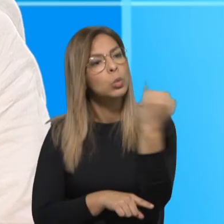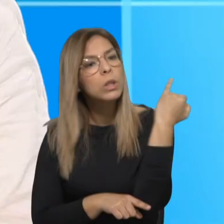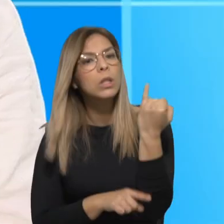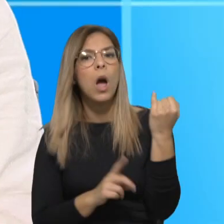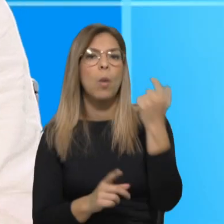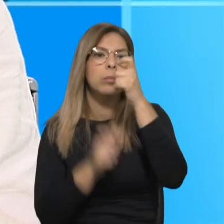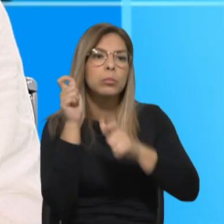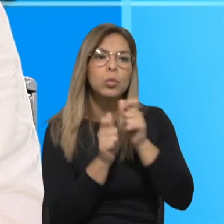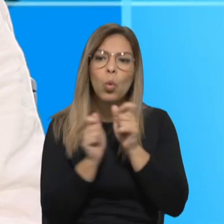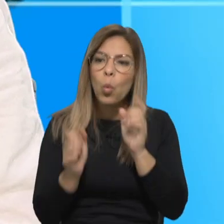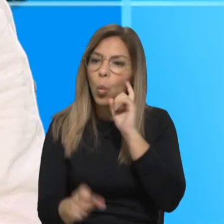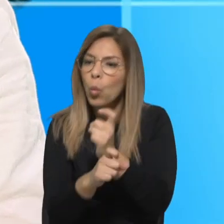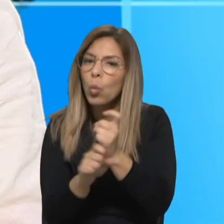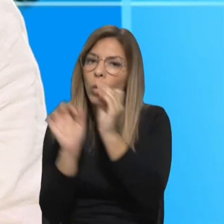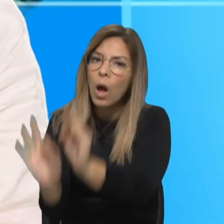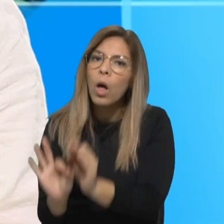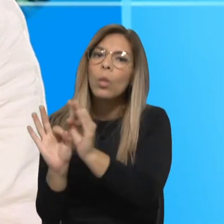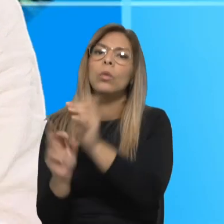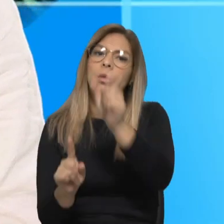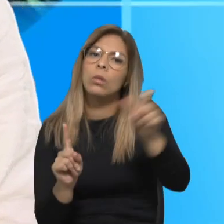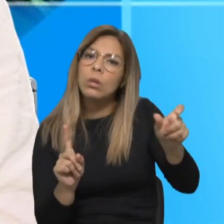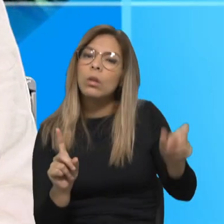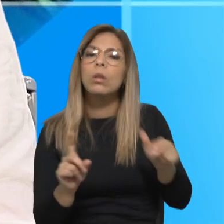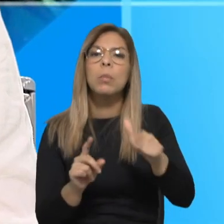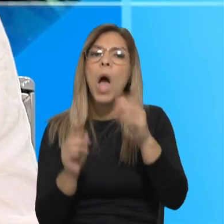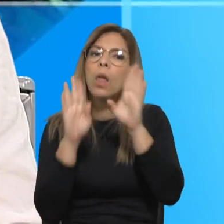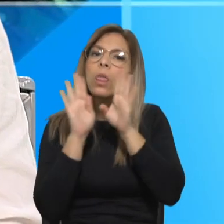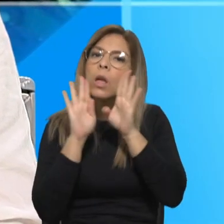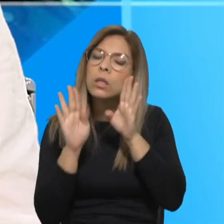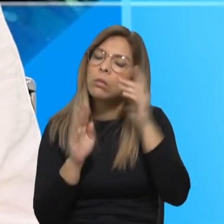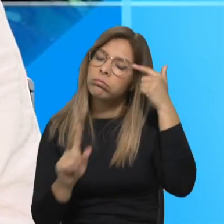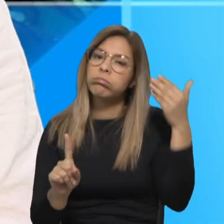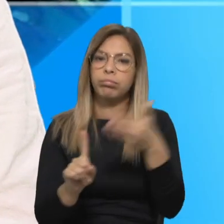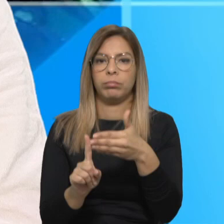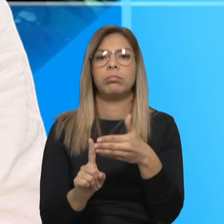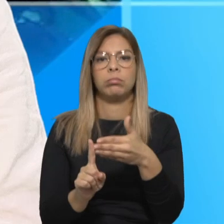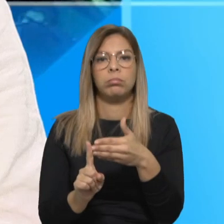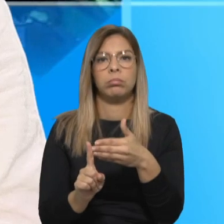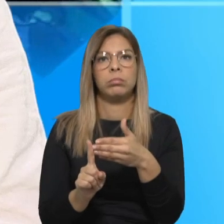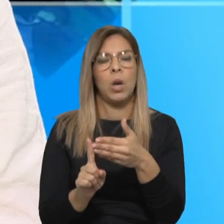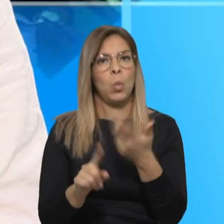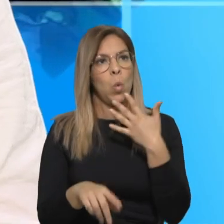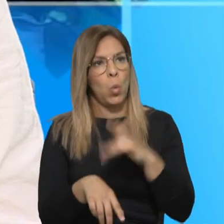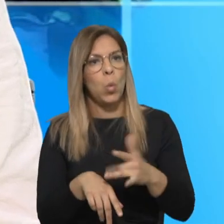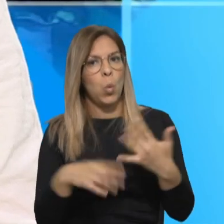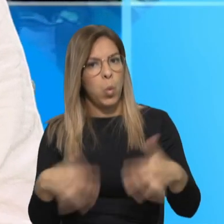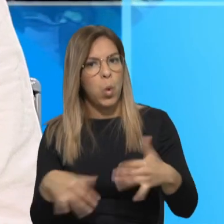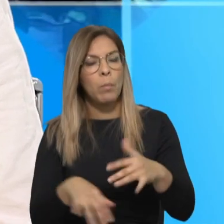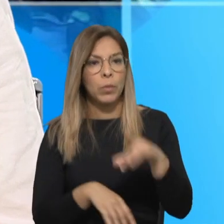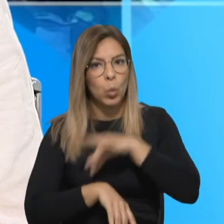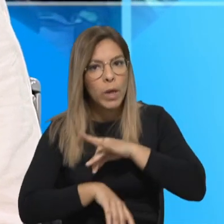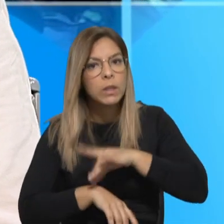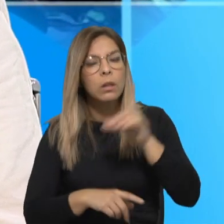envolvidos, sobretudo centrados nesta atenção muito concreta à fragilidade humana, à doença, às